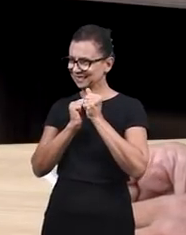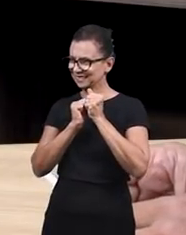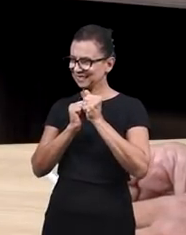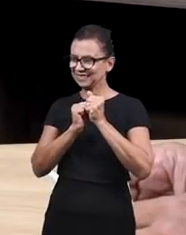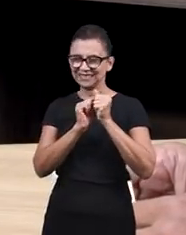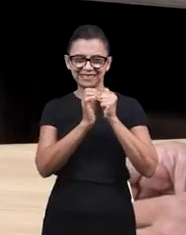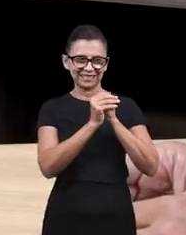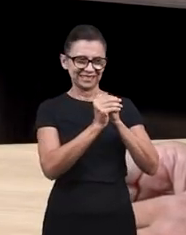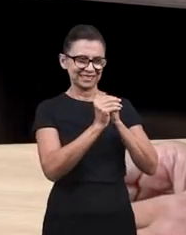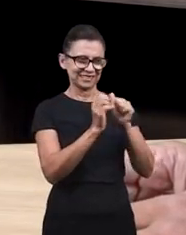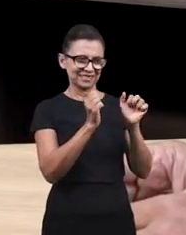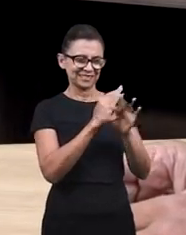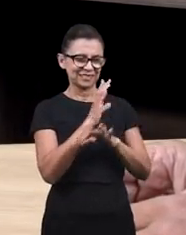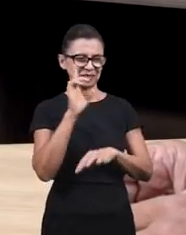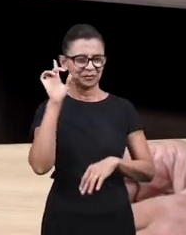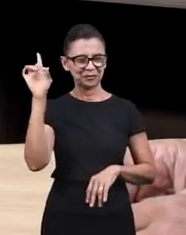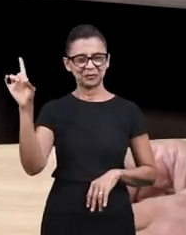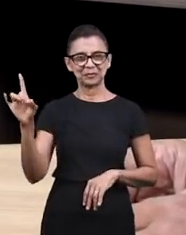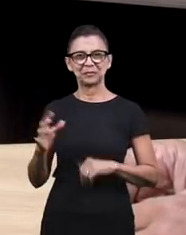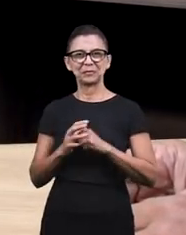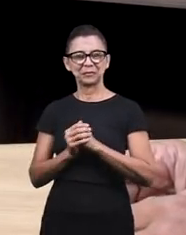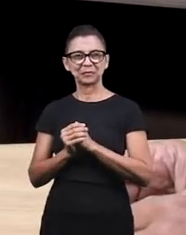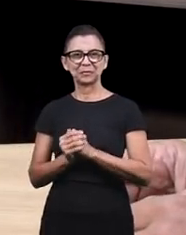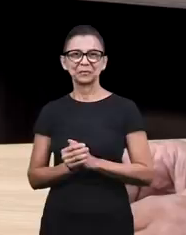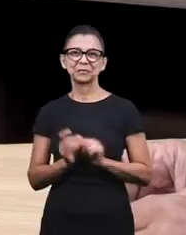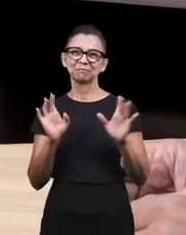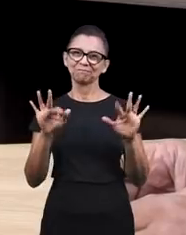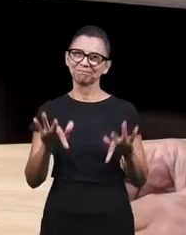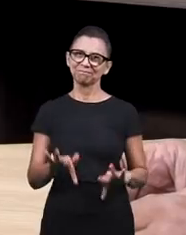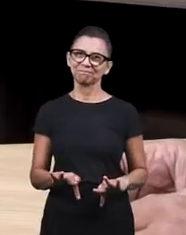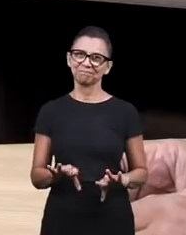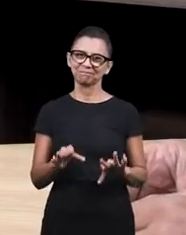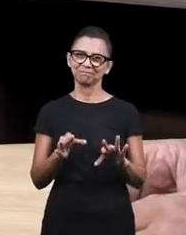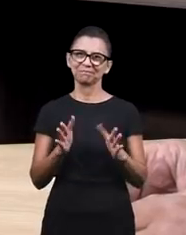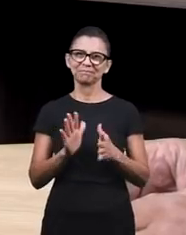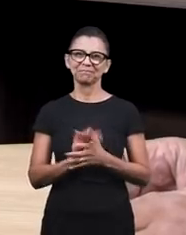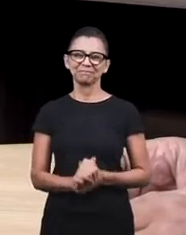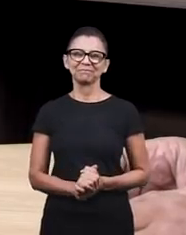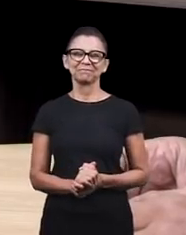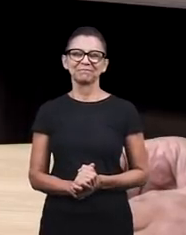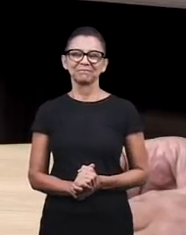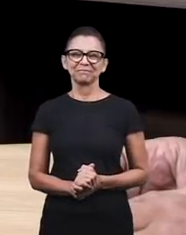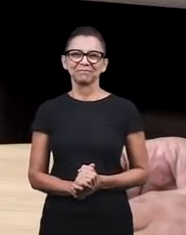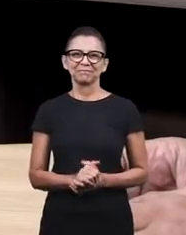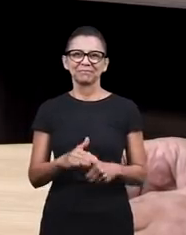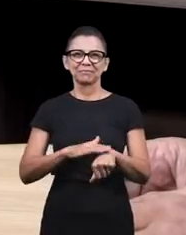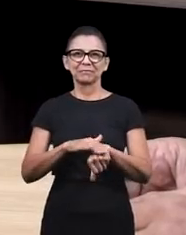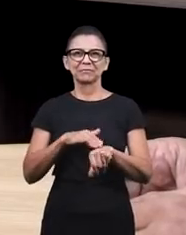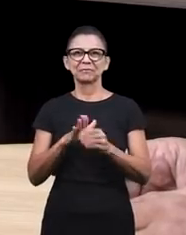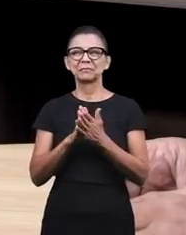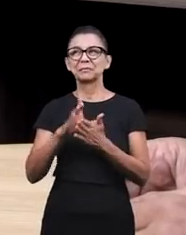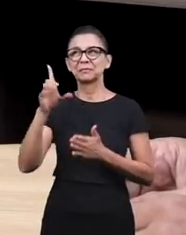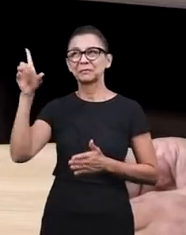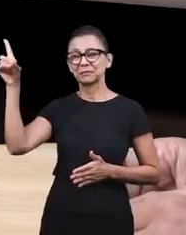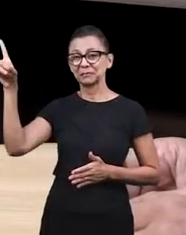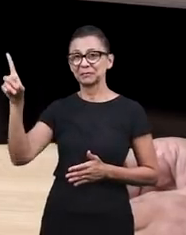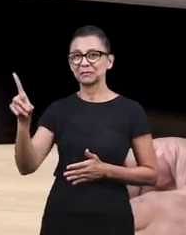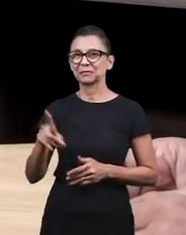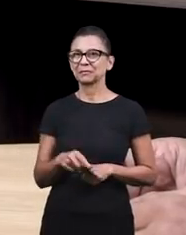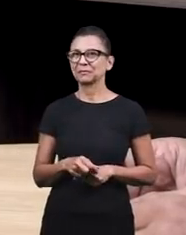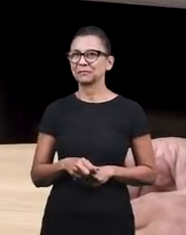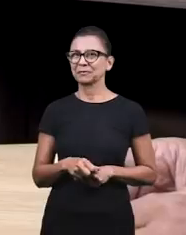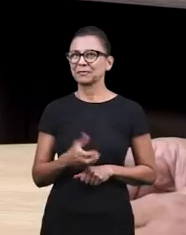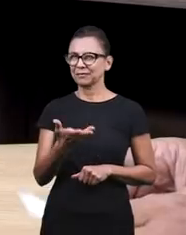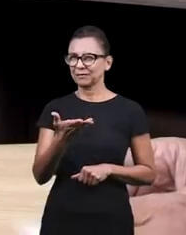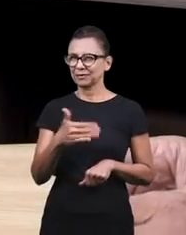juntos. Amém. Glória a Deus. Amém. Estamos assim chegando ao final dessa edição do programa Conversas Bíblicas. Quer mais? Semana que